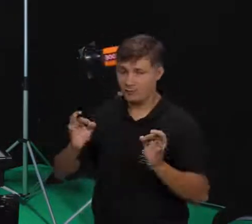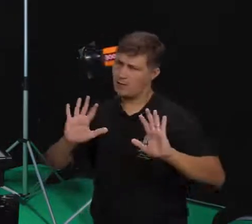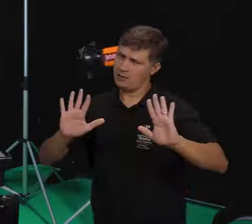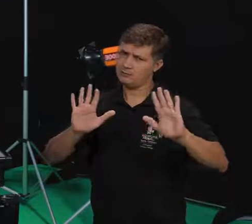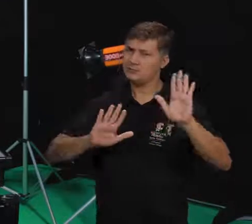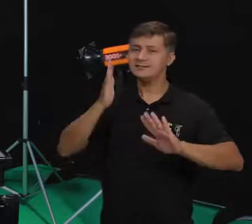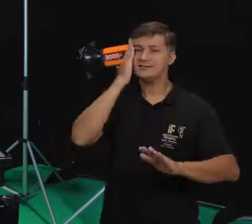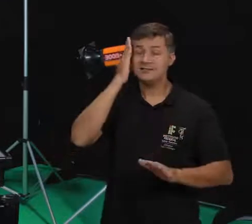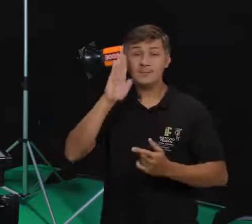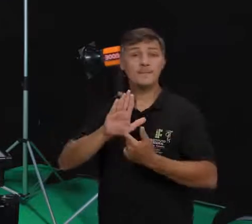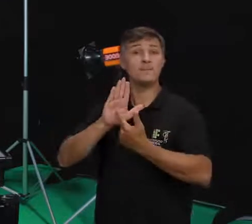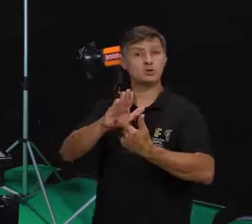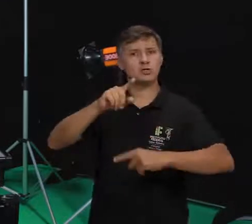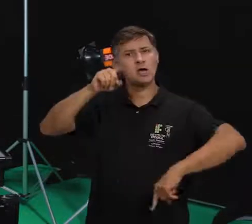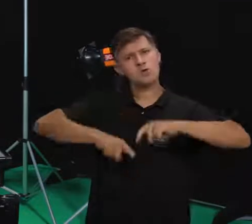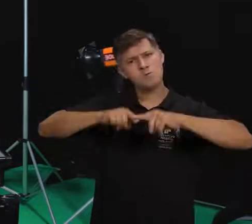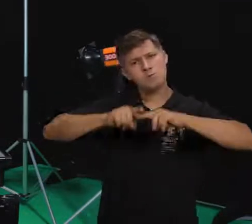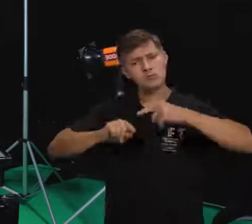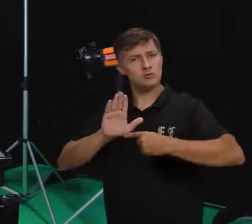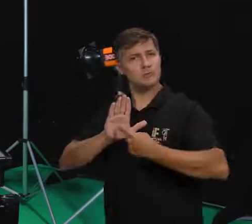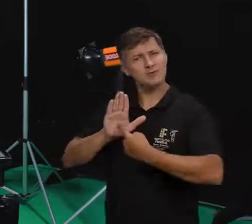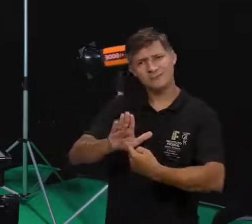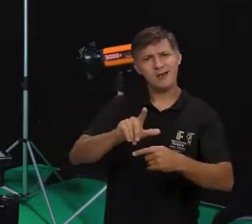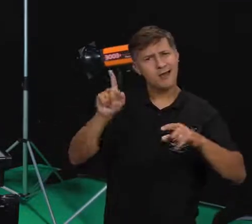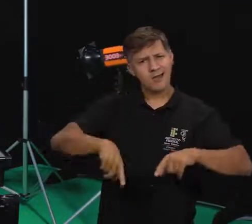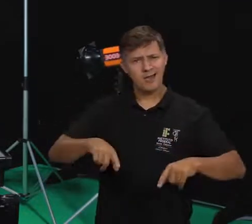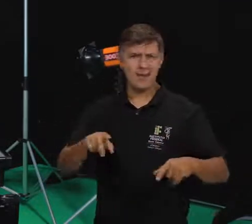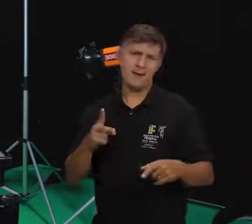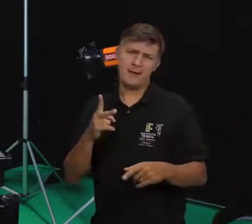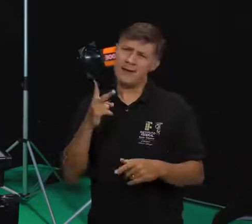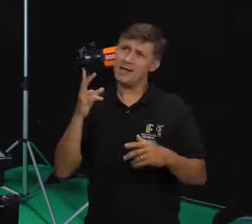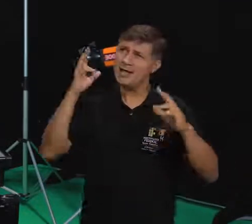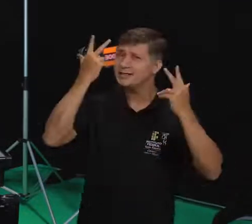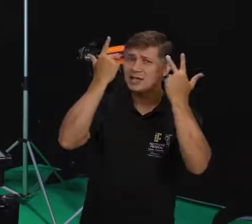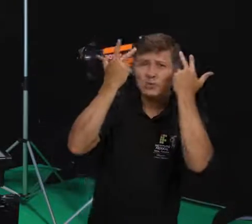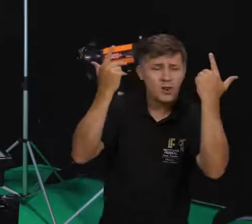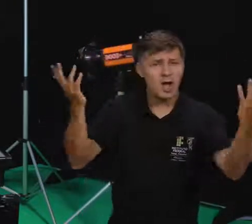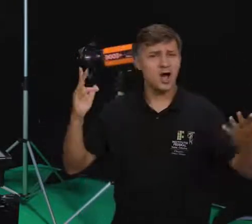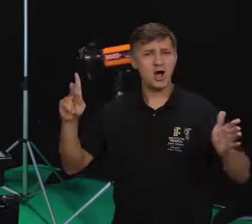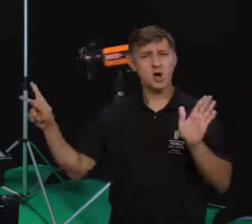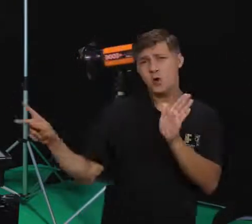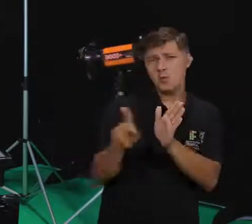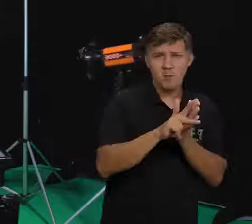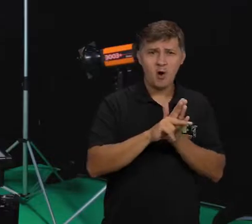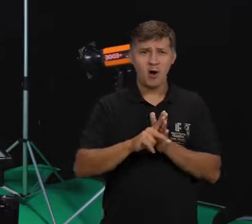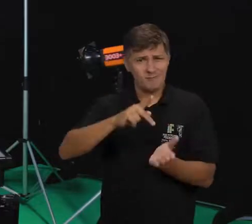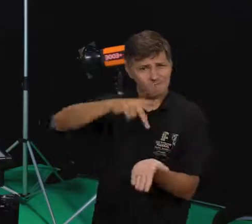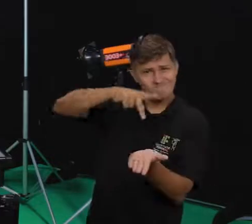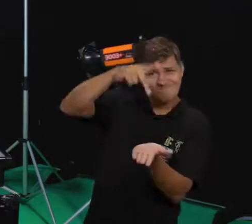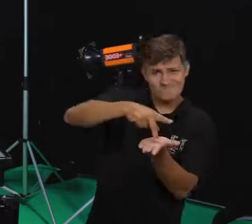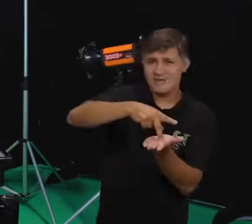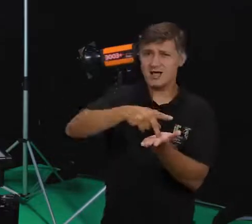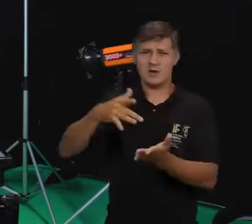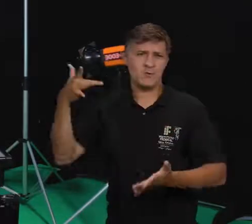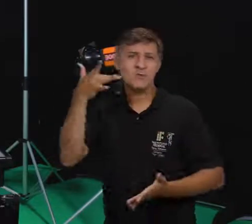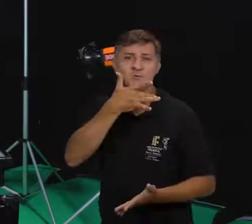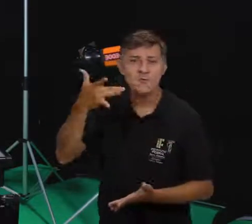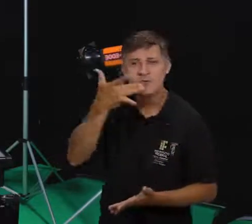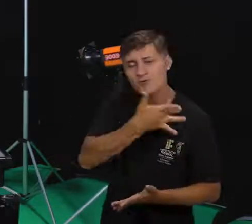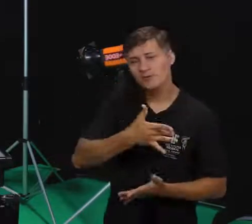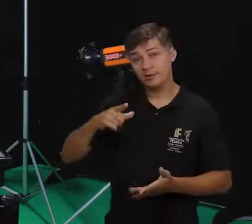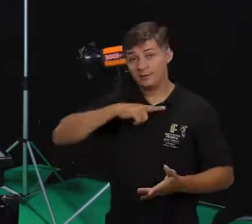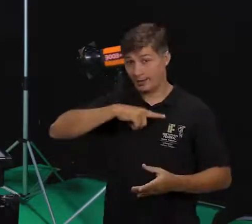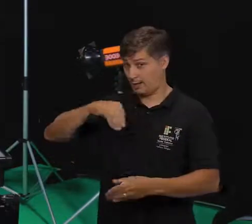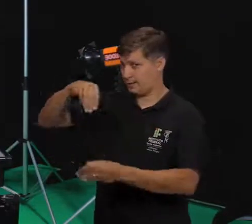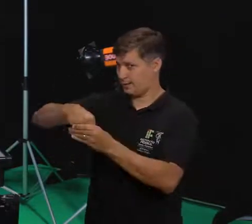algo, no caso desse produto, a remeter remeter que é um produto natural, é um produto gostoso, um produto que